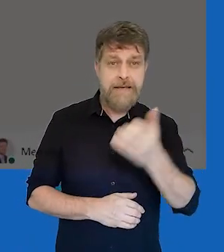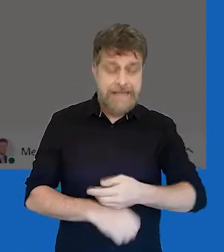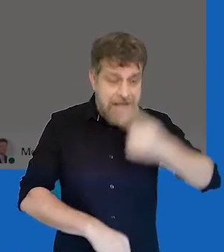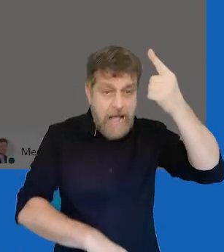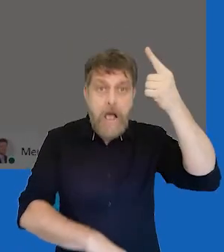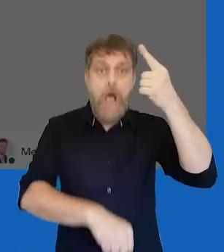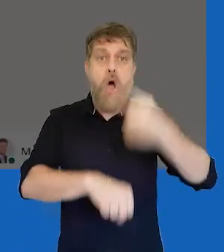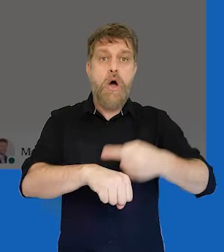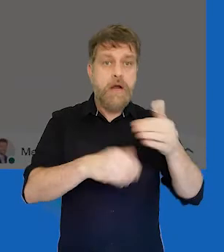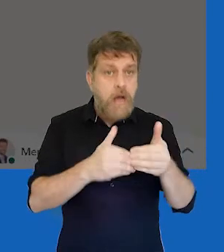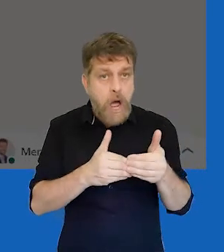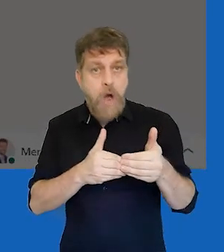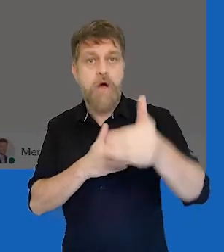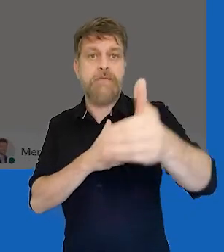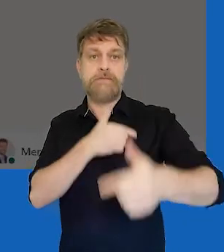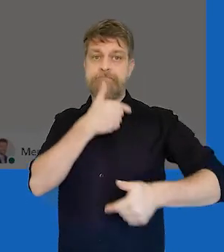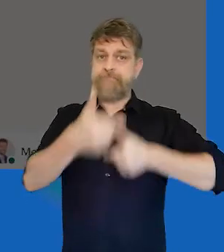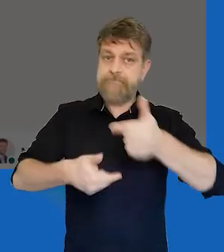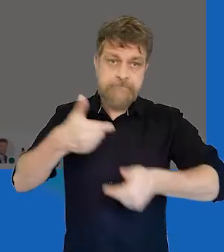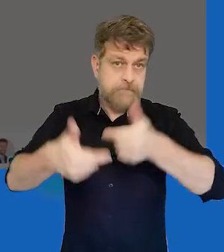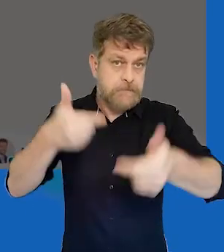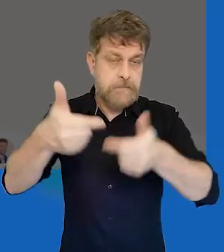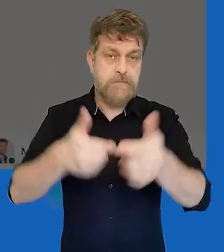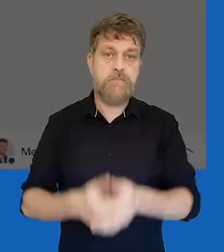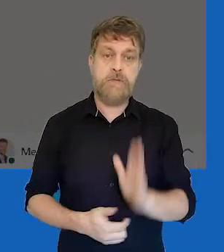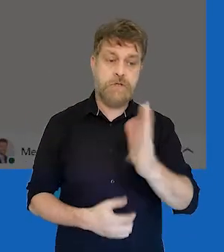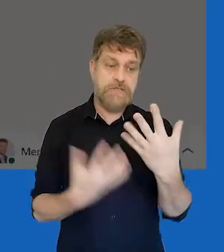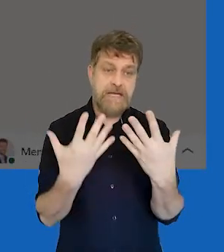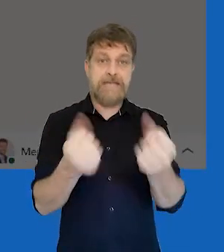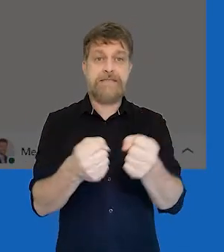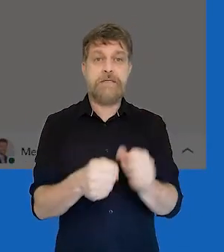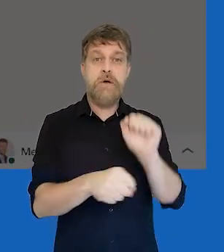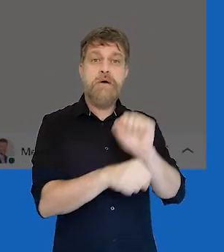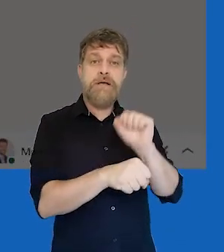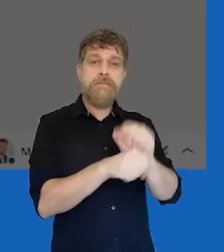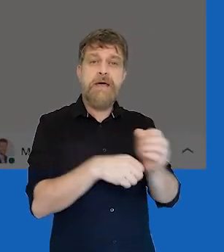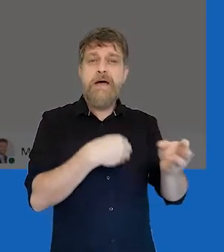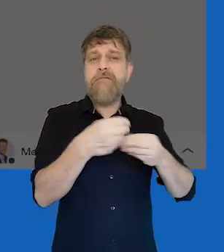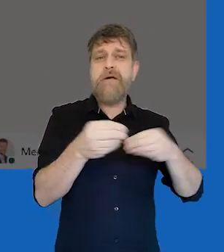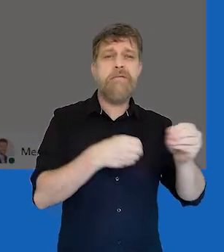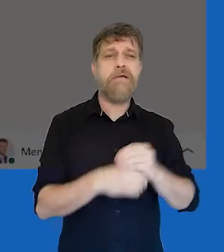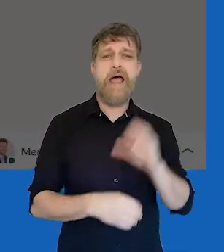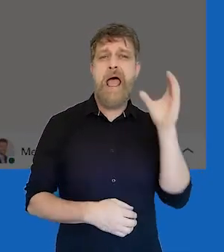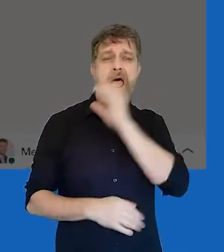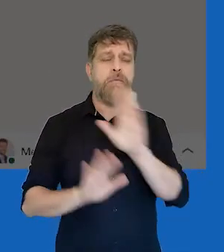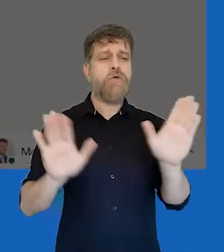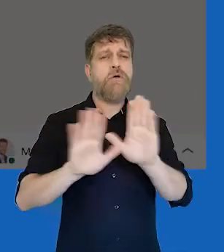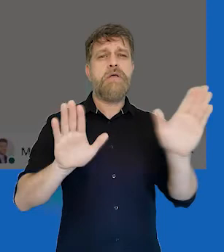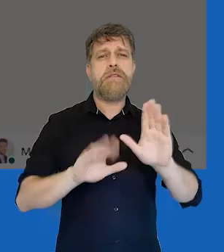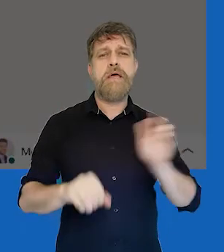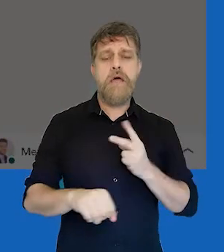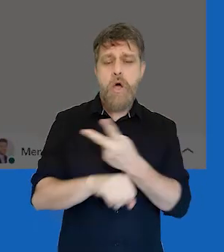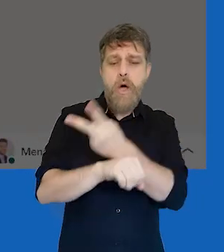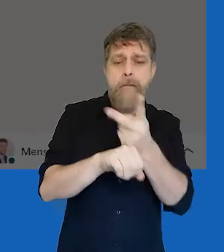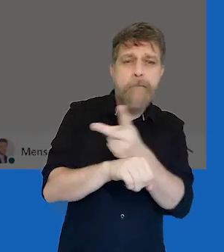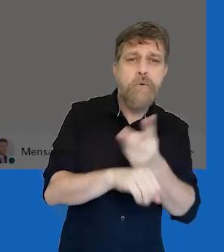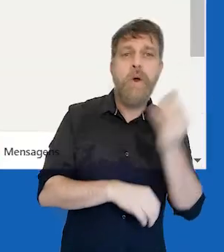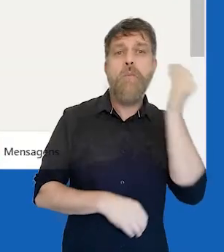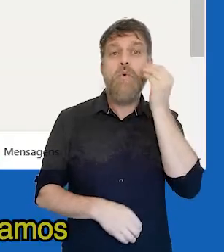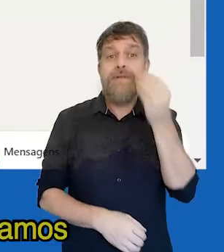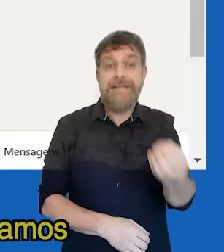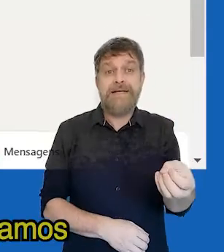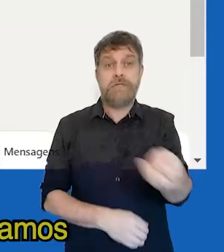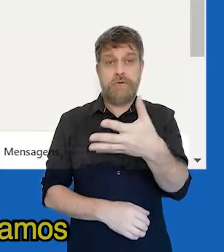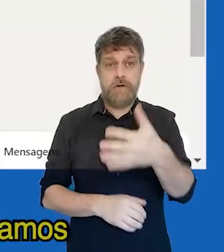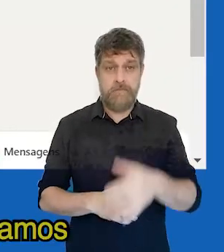para imediatamente agora iniciará a nova função ou se está flexível Sem pressa procurando novas oportunidades